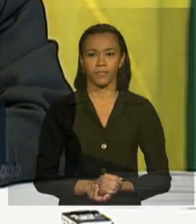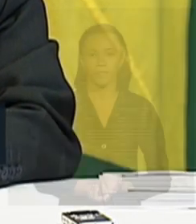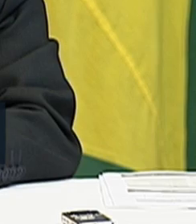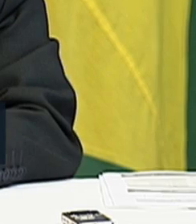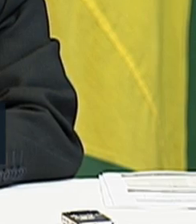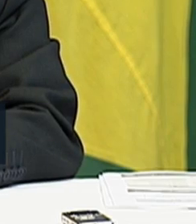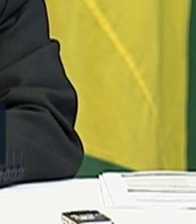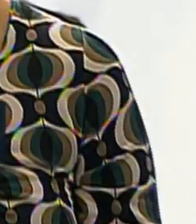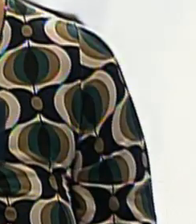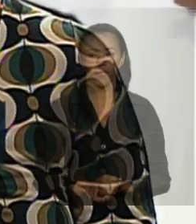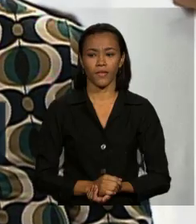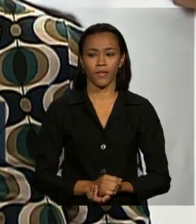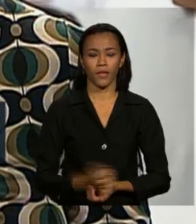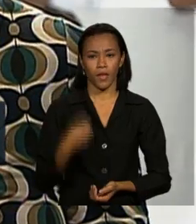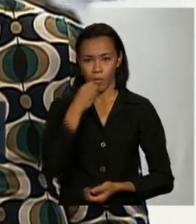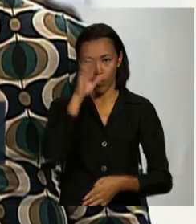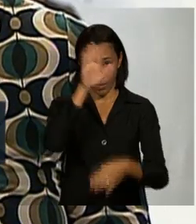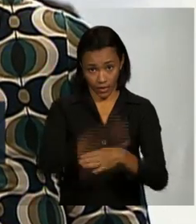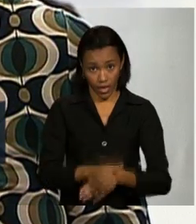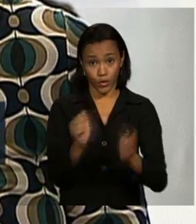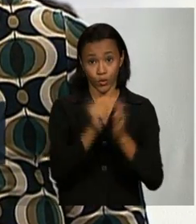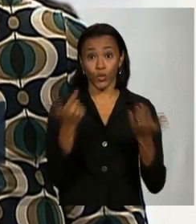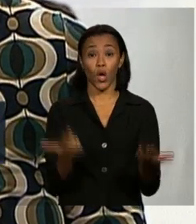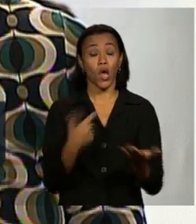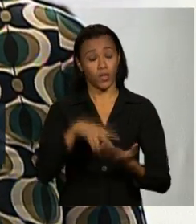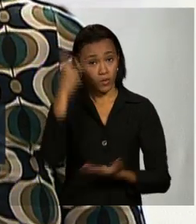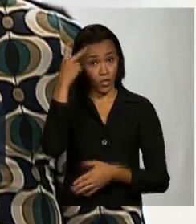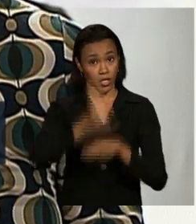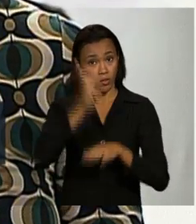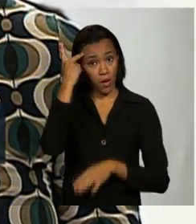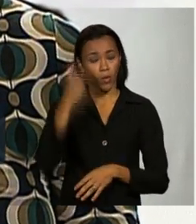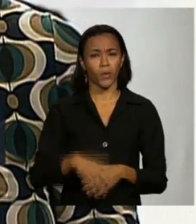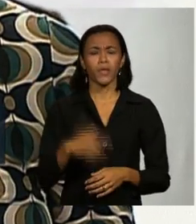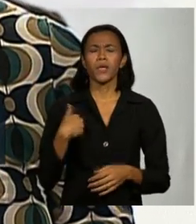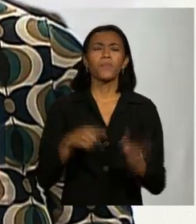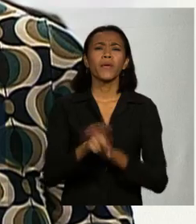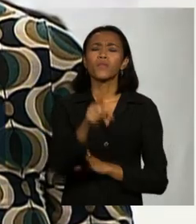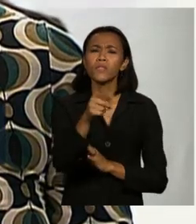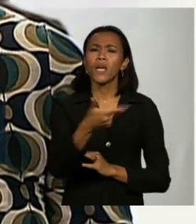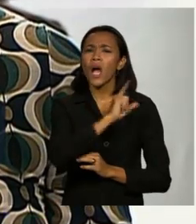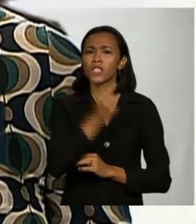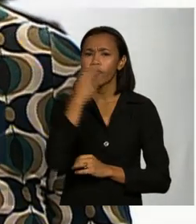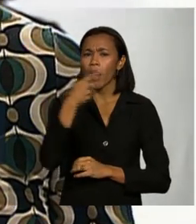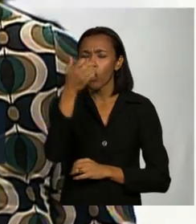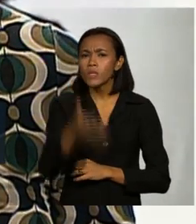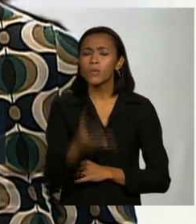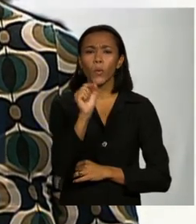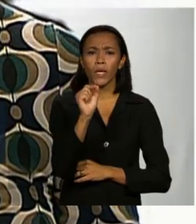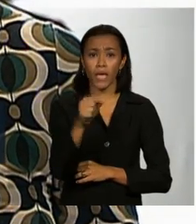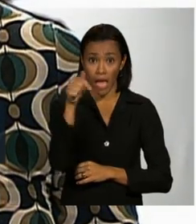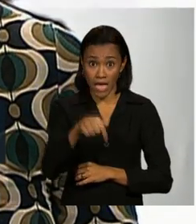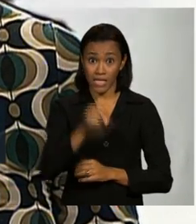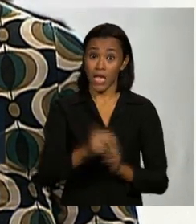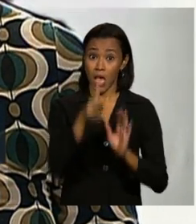caso Boa tarde Lu cota do Jornal Estado de São Paulo Ministro eh Ministro o senhor mencionou na sua fala que esse é o